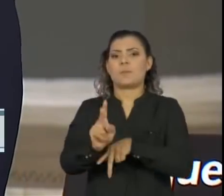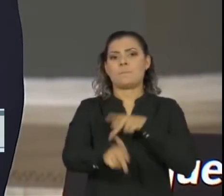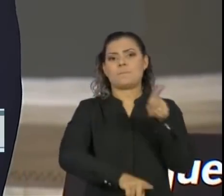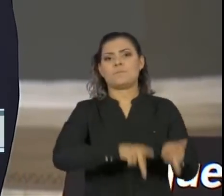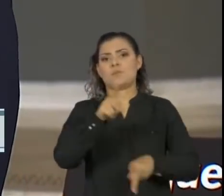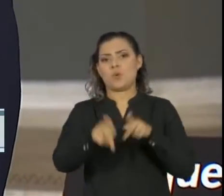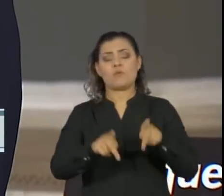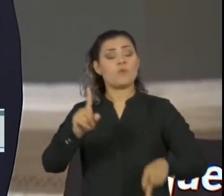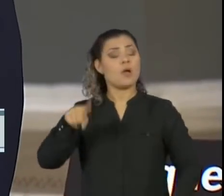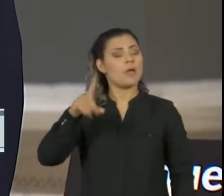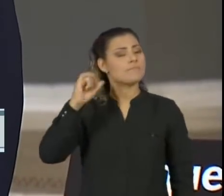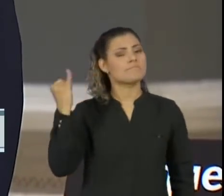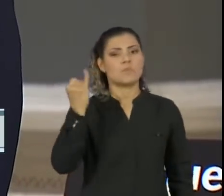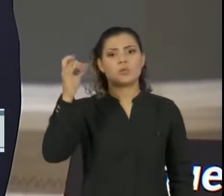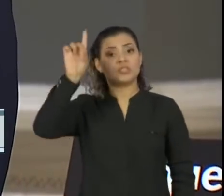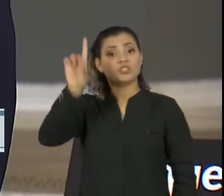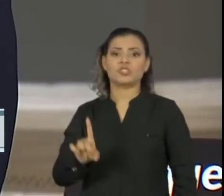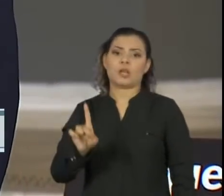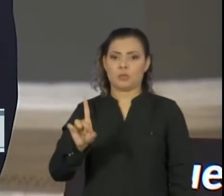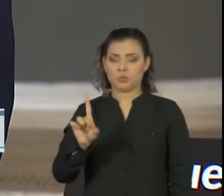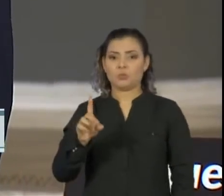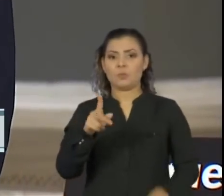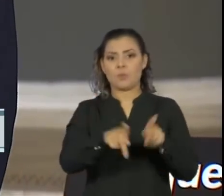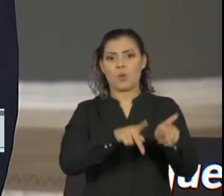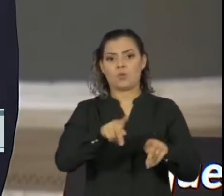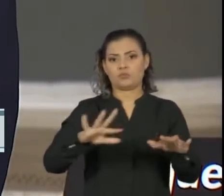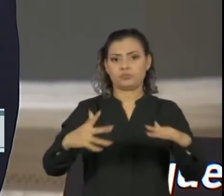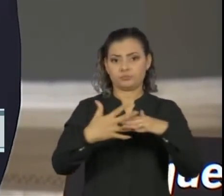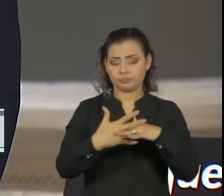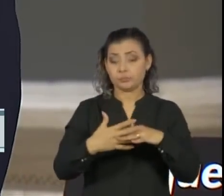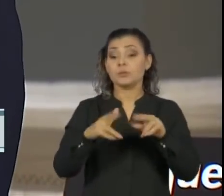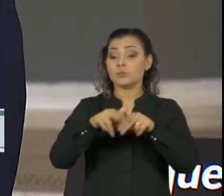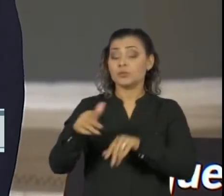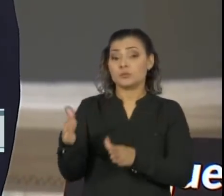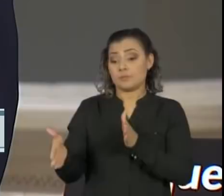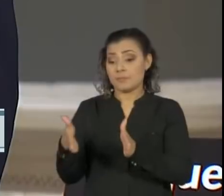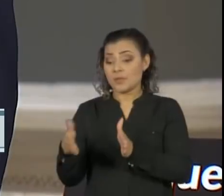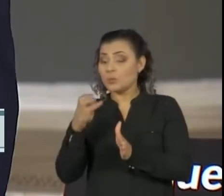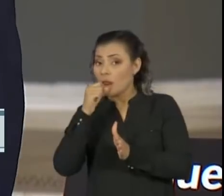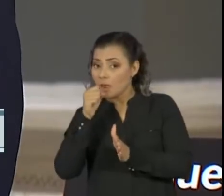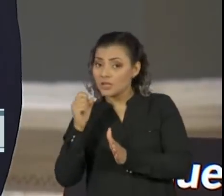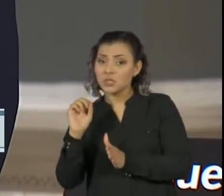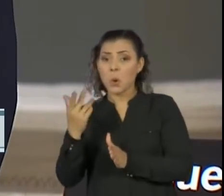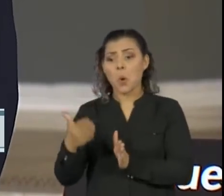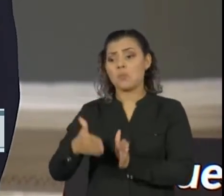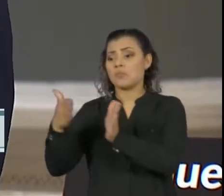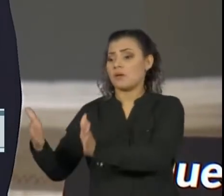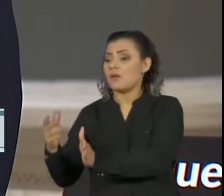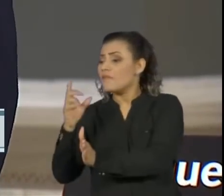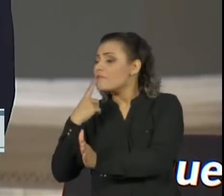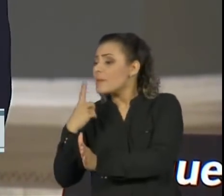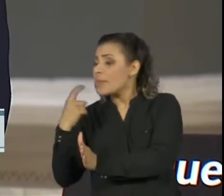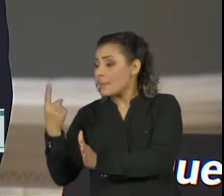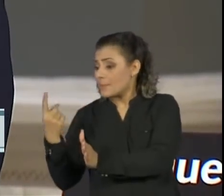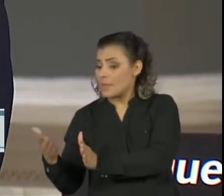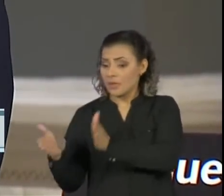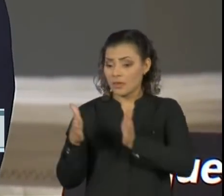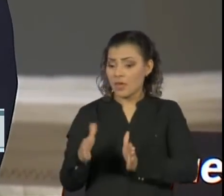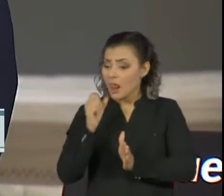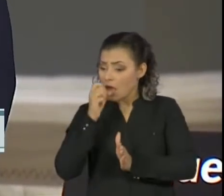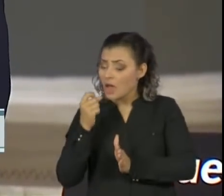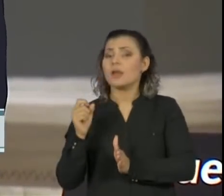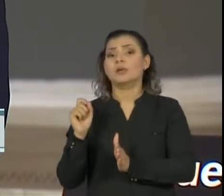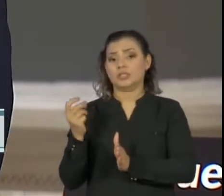itens que são básicos para a população. No que tange a fase laranja, ou a fase vermelha, ou a fase azul, ou a fase